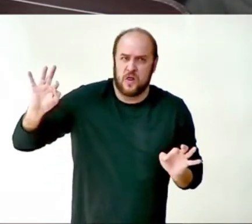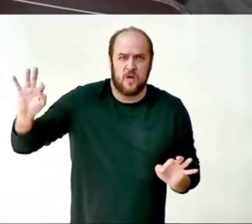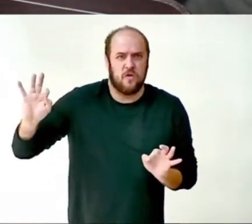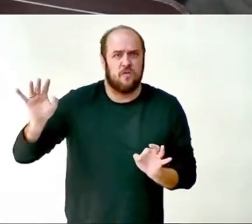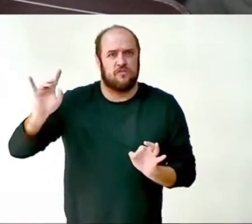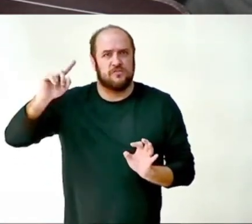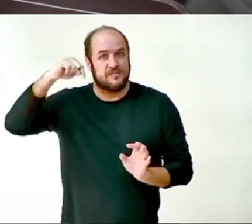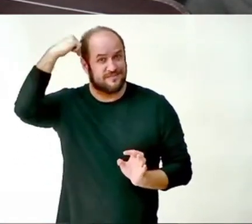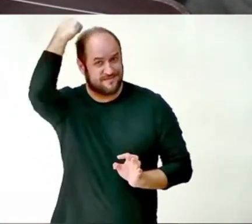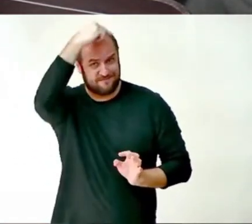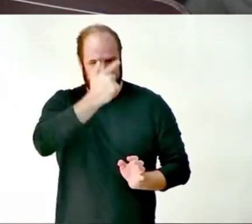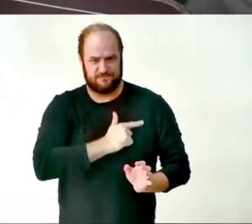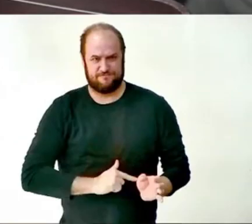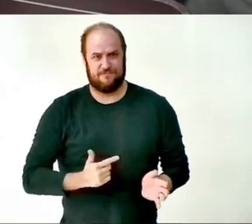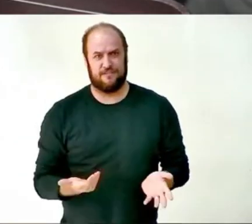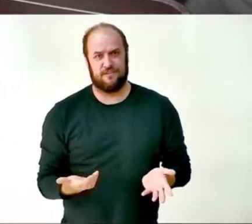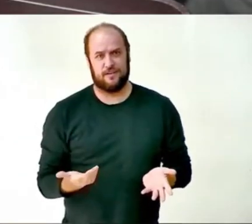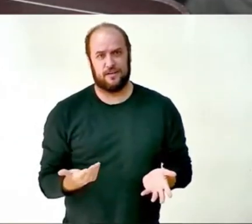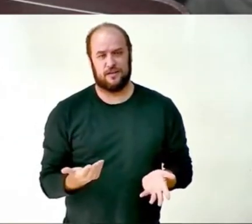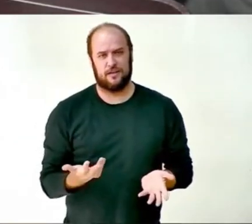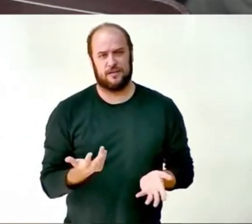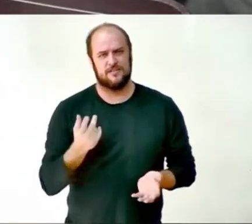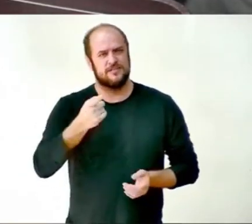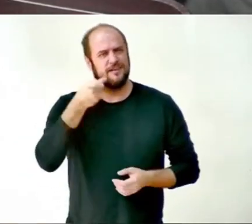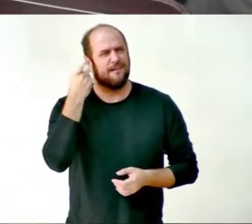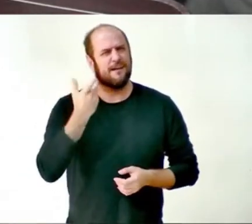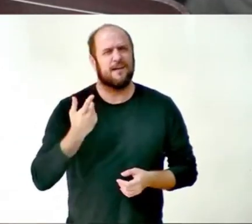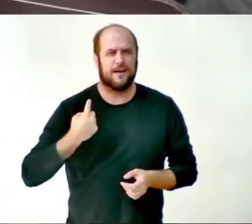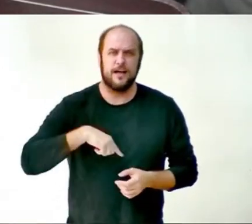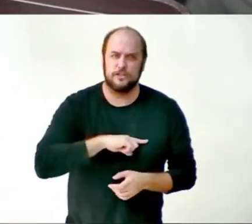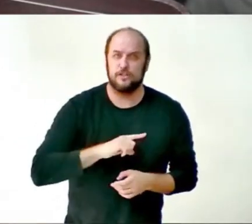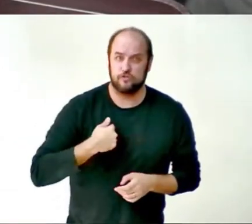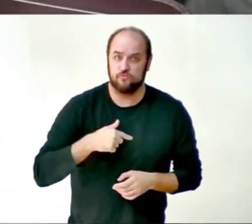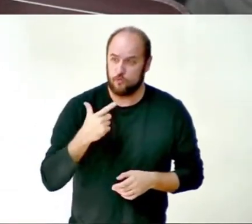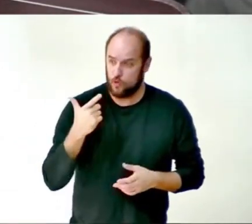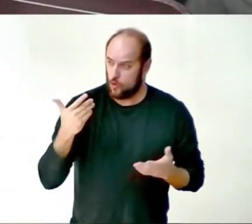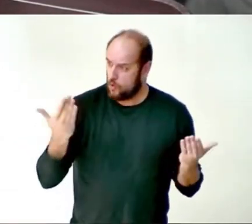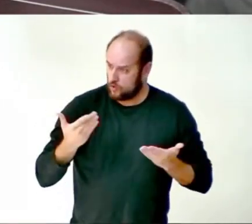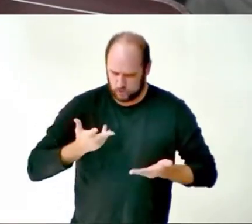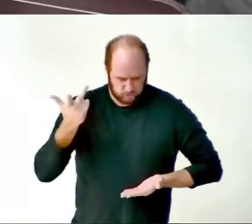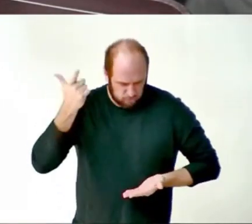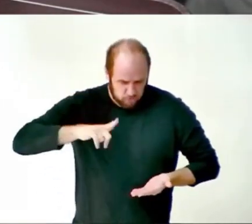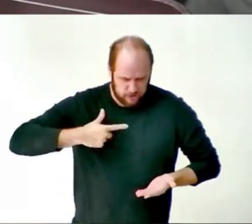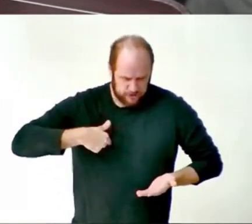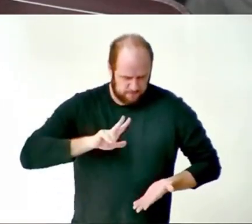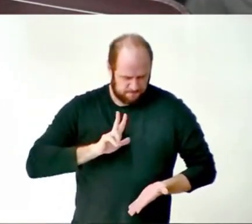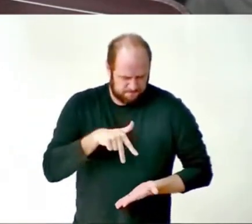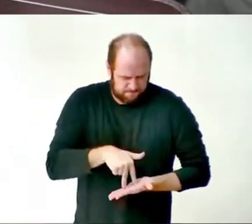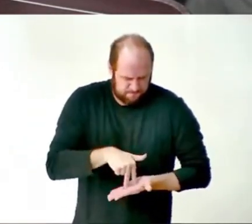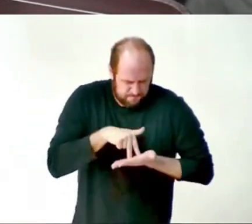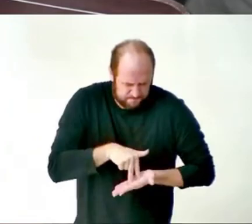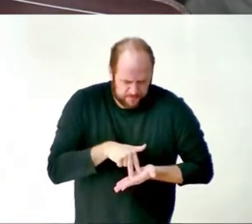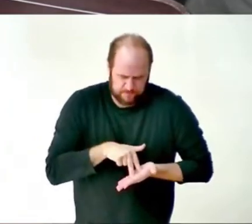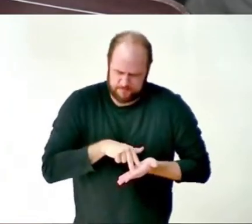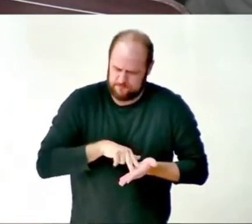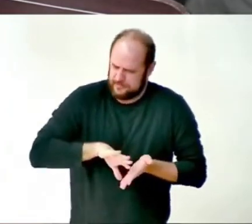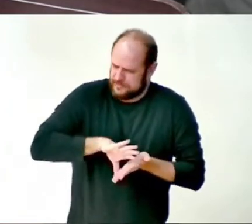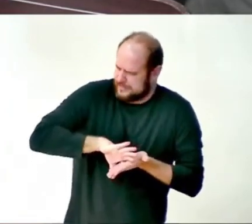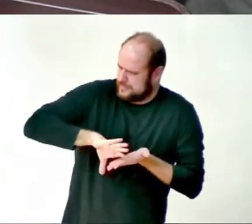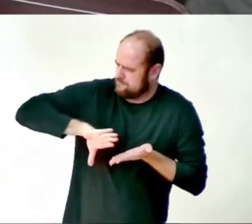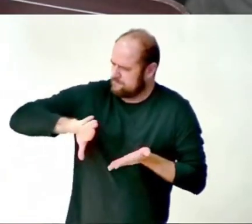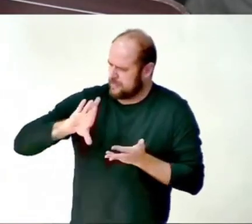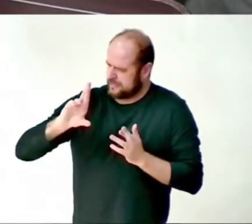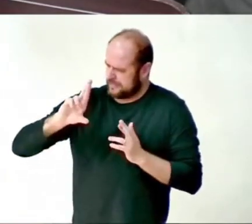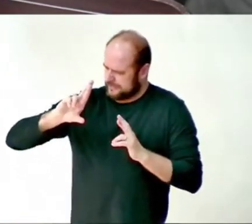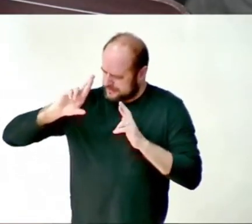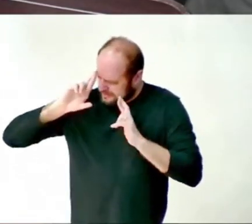chamado santidade? Será que a gente consegue conservar nossos corações separados para o